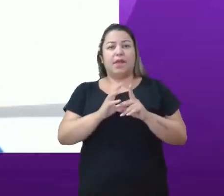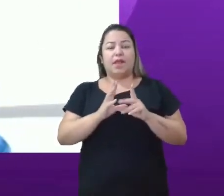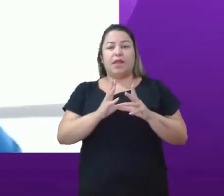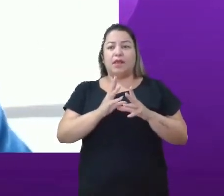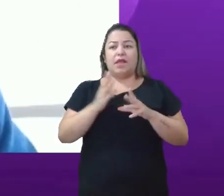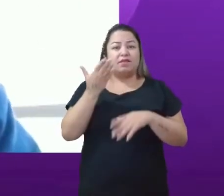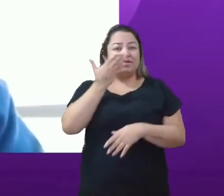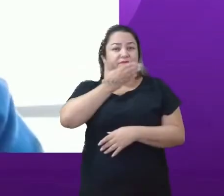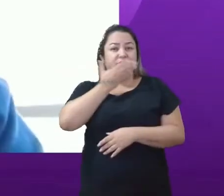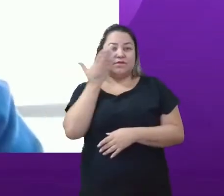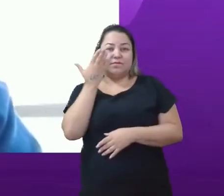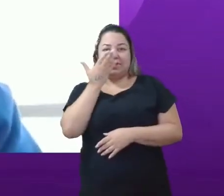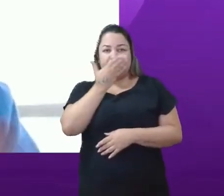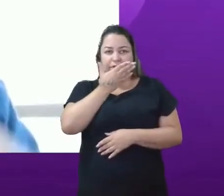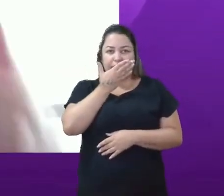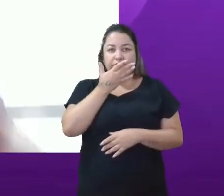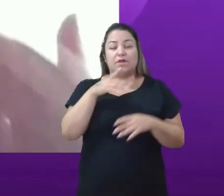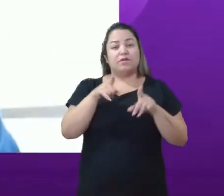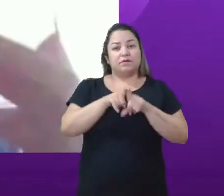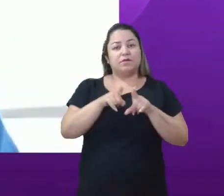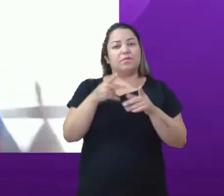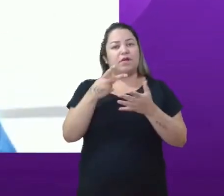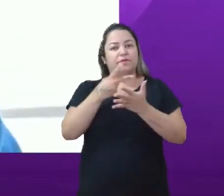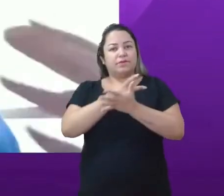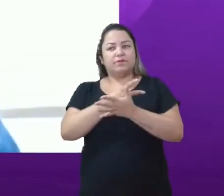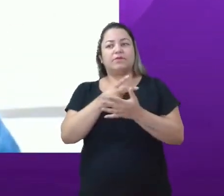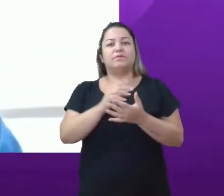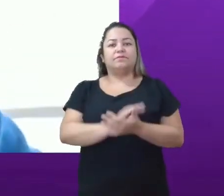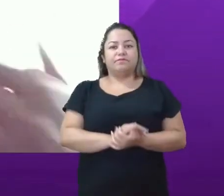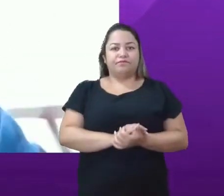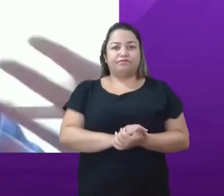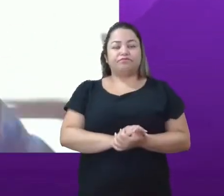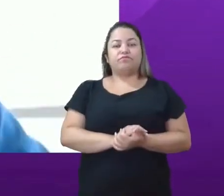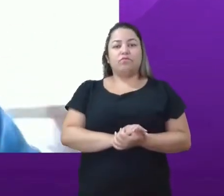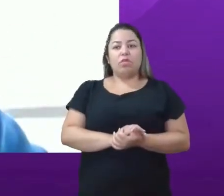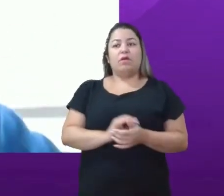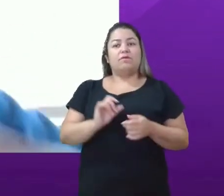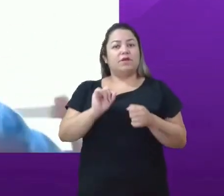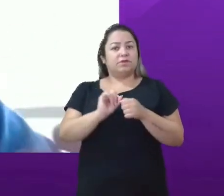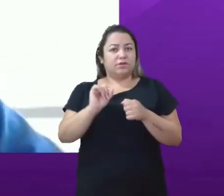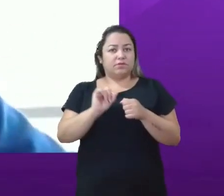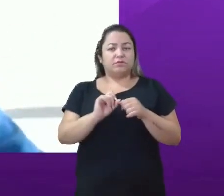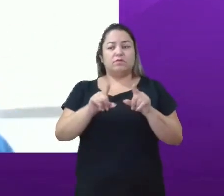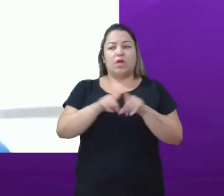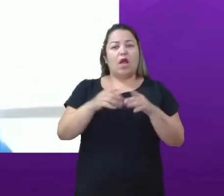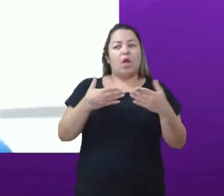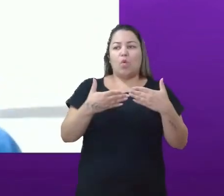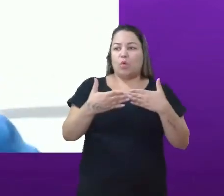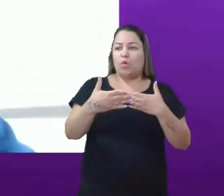essa invisibilidade, ela foi sendo, vamos dizer, produzida ao